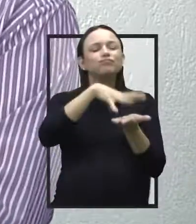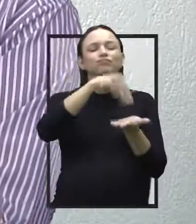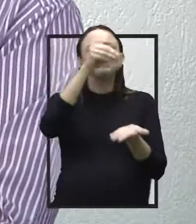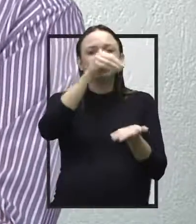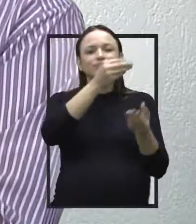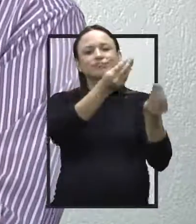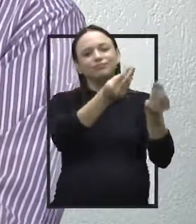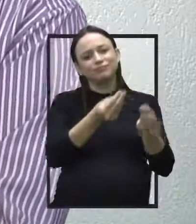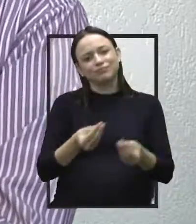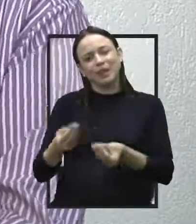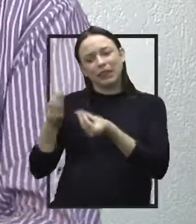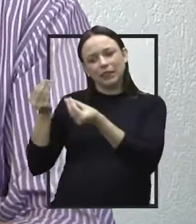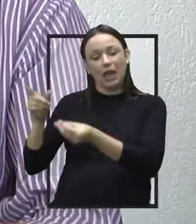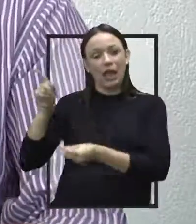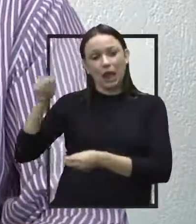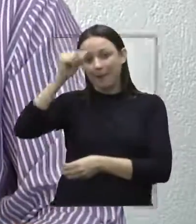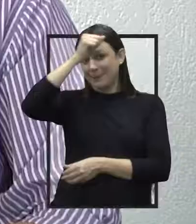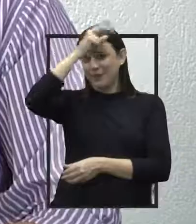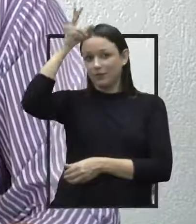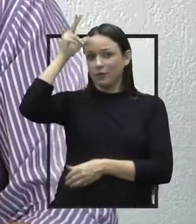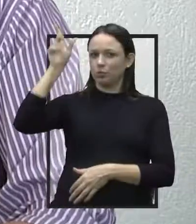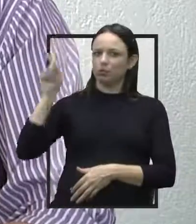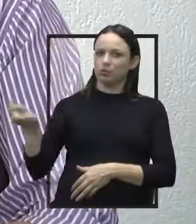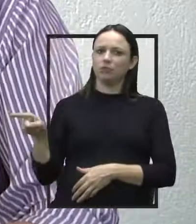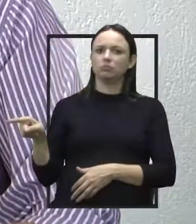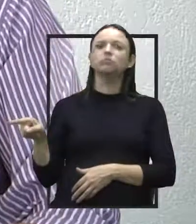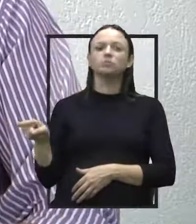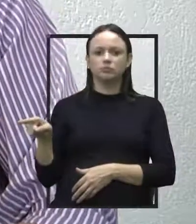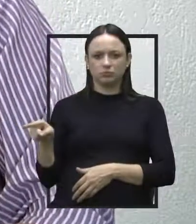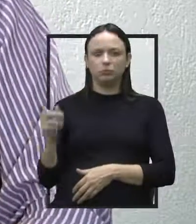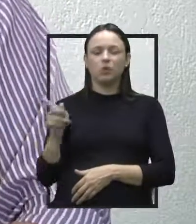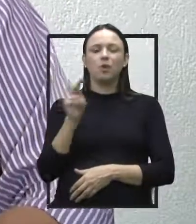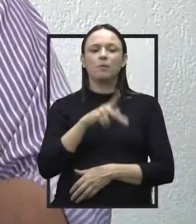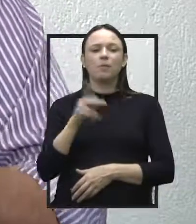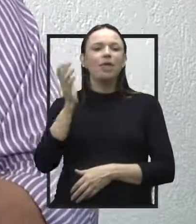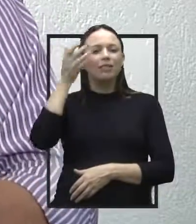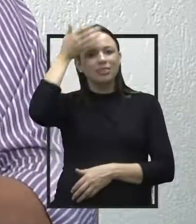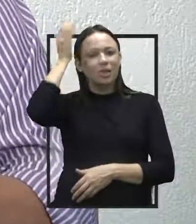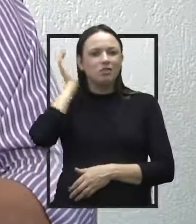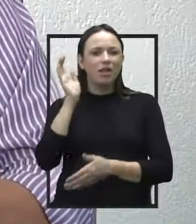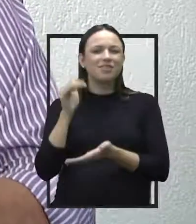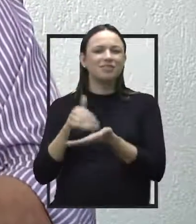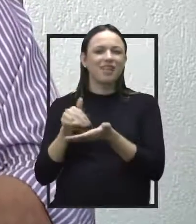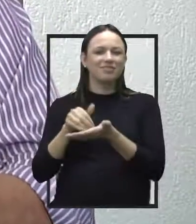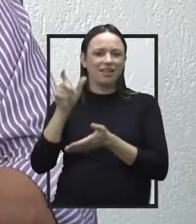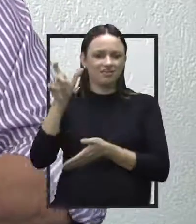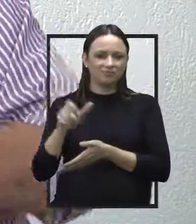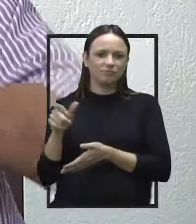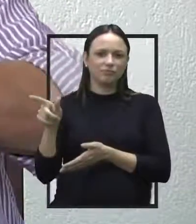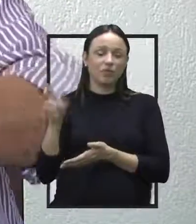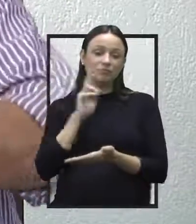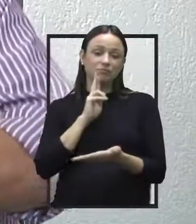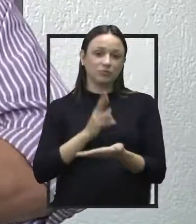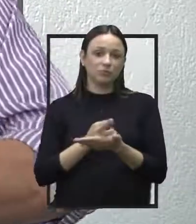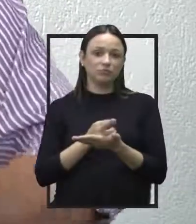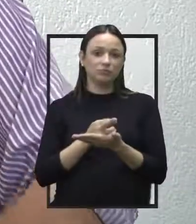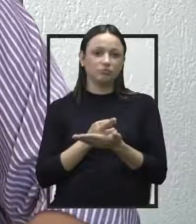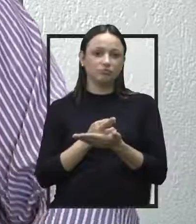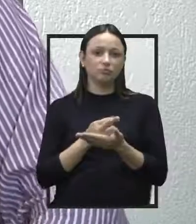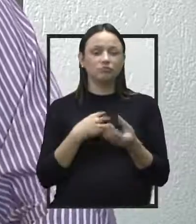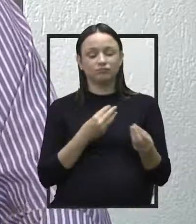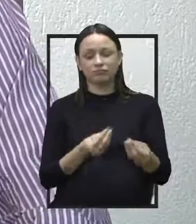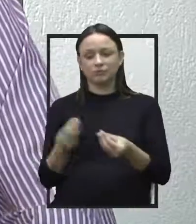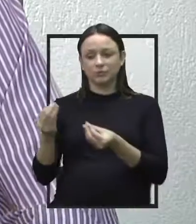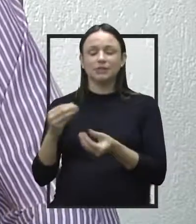já encaminhamos ao Poder Executivo e como a professora Daltira, secretária de Educação, falou aqui na sua resposta, estamos na